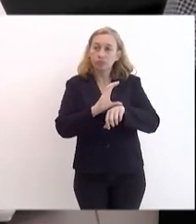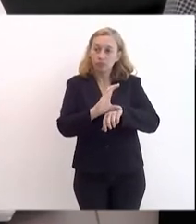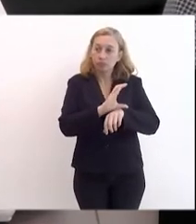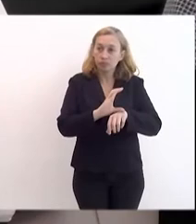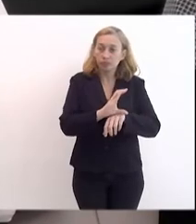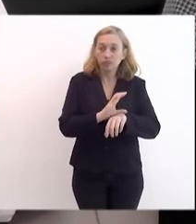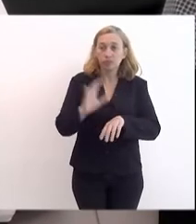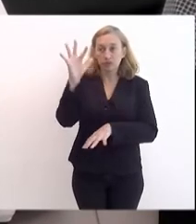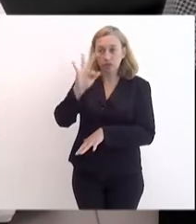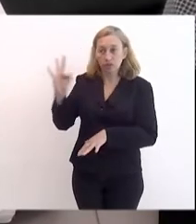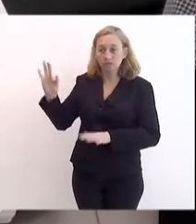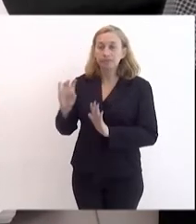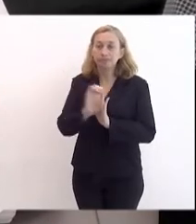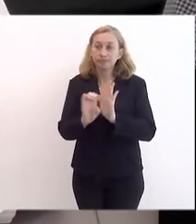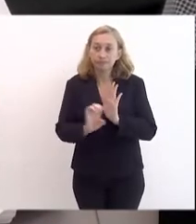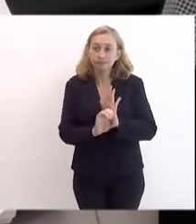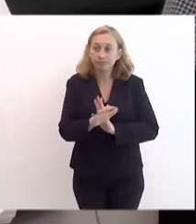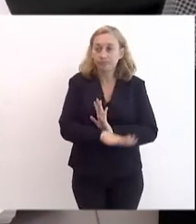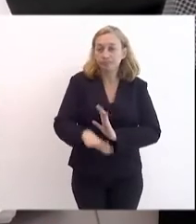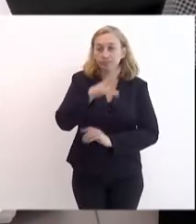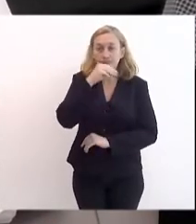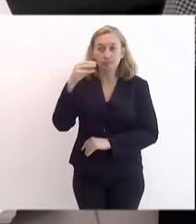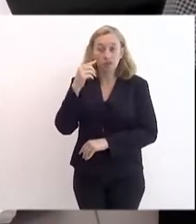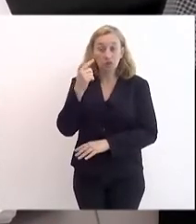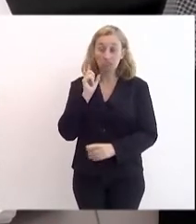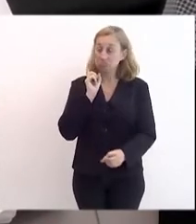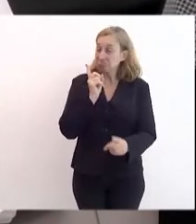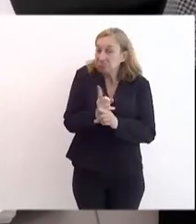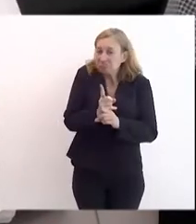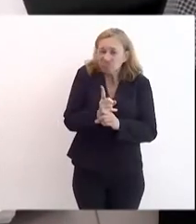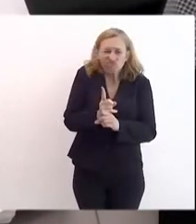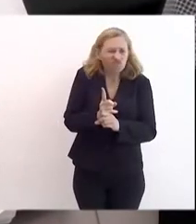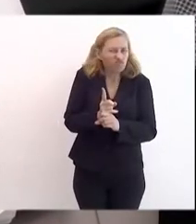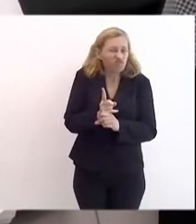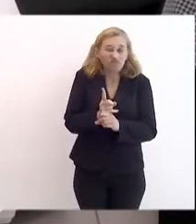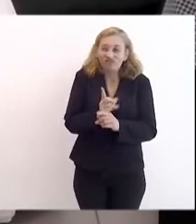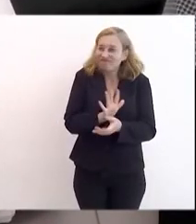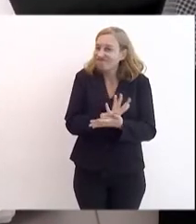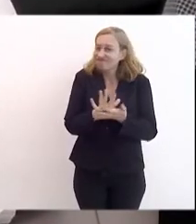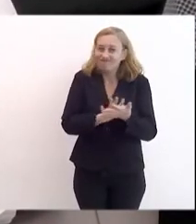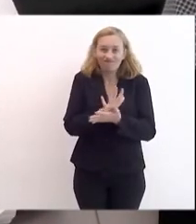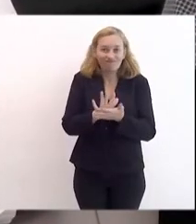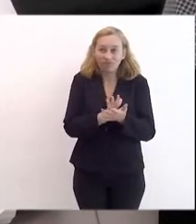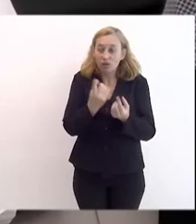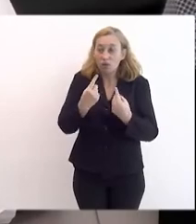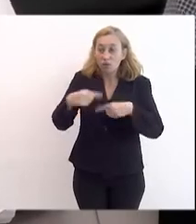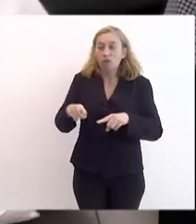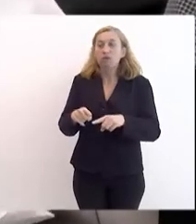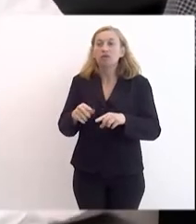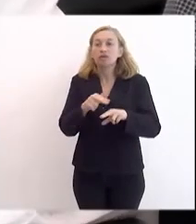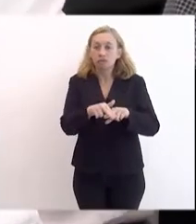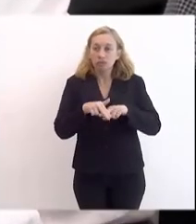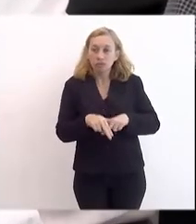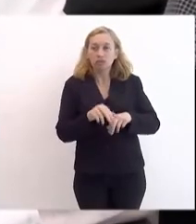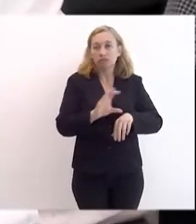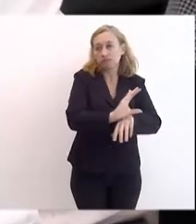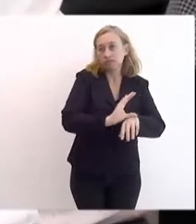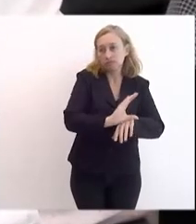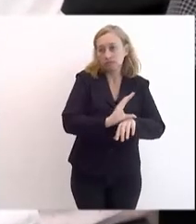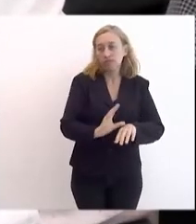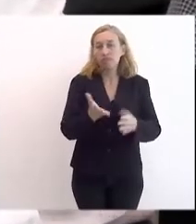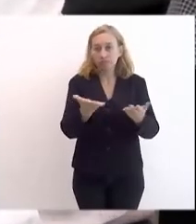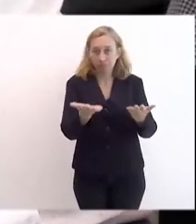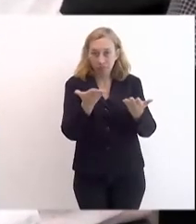com o Estatuto da Criança e do Adolescente. Não encontramos nada que chocasse, por isso demos pela constitucionalidade. Mas, claro, Vossa Excelência